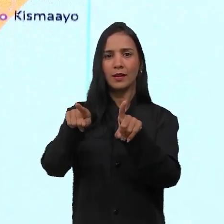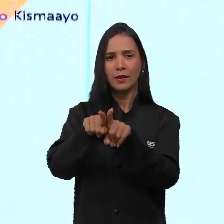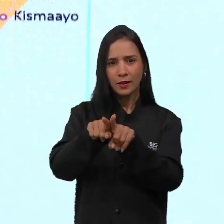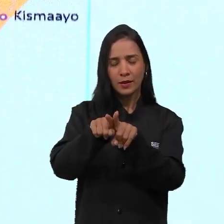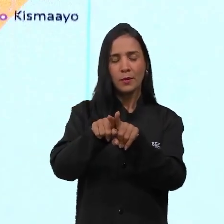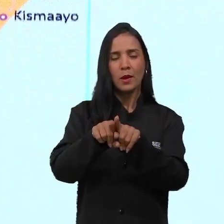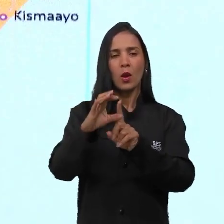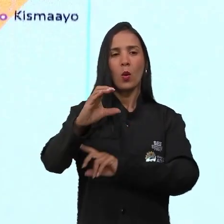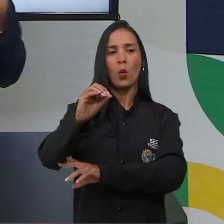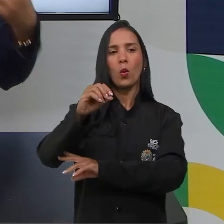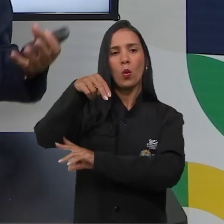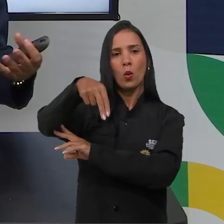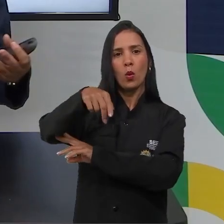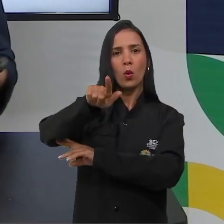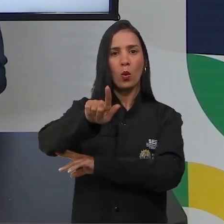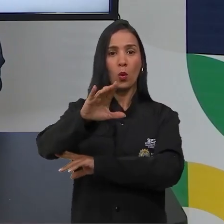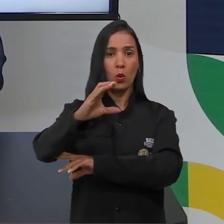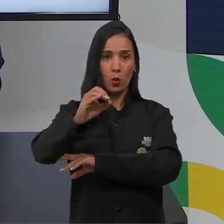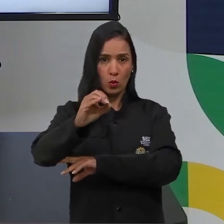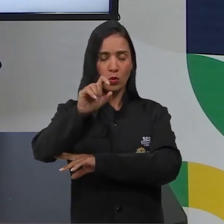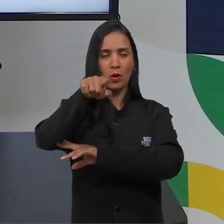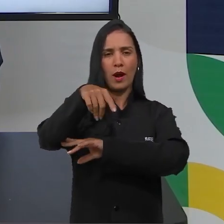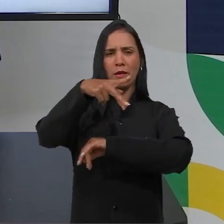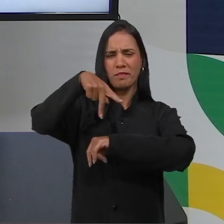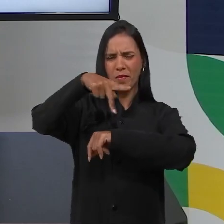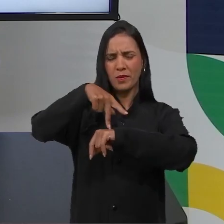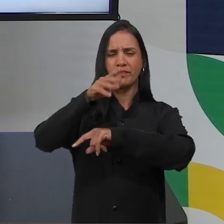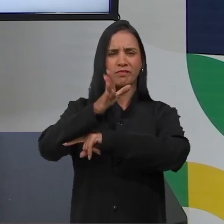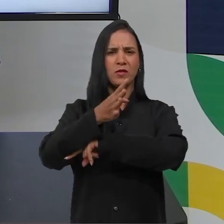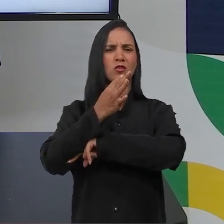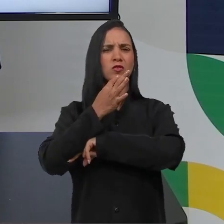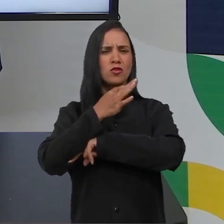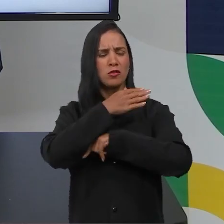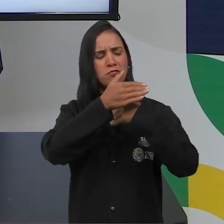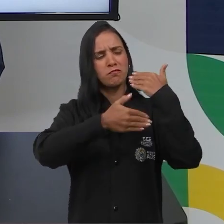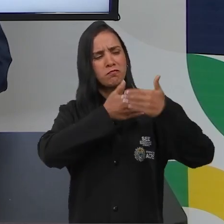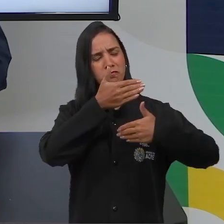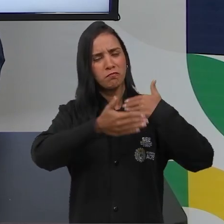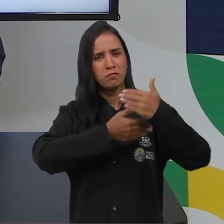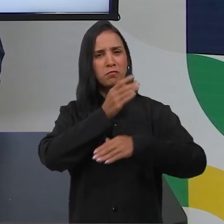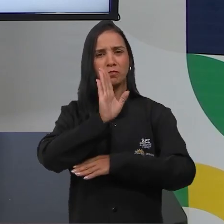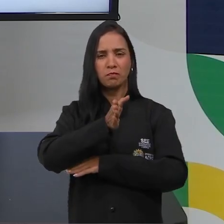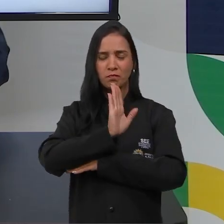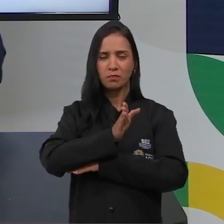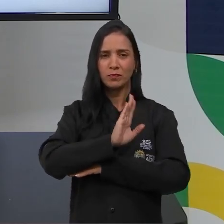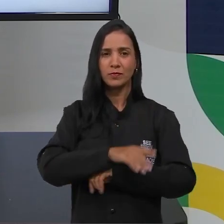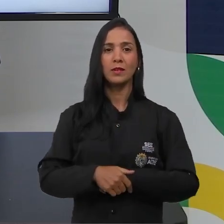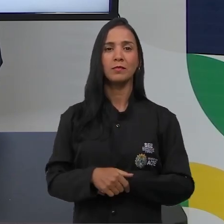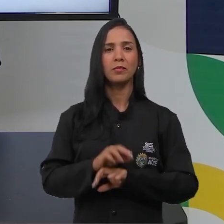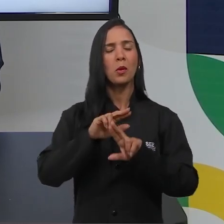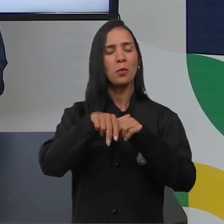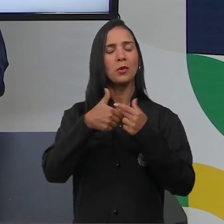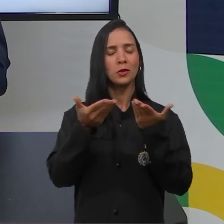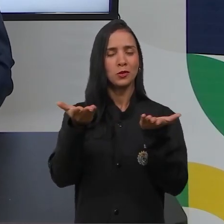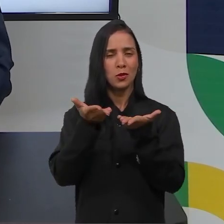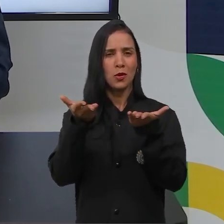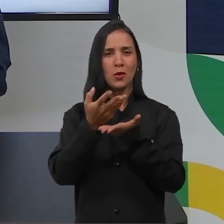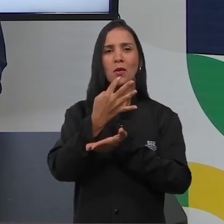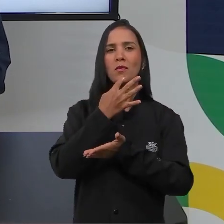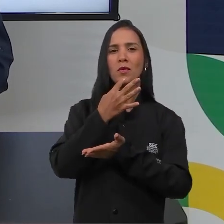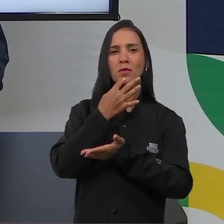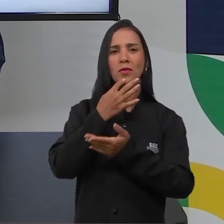Congo. Então, são países bem conhecidos, como eu falei anteriormente. E nós vamos conhecer um pouco mais da África